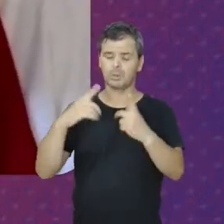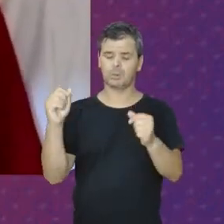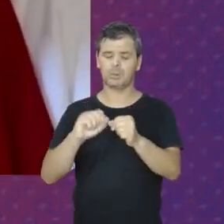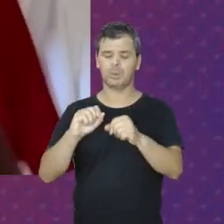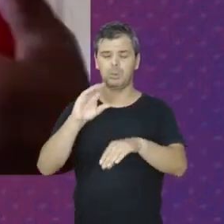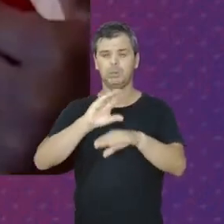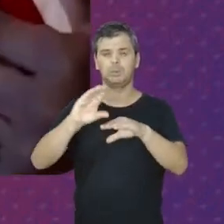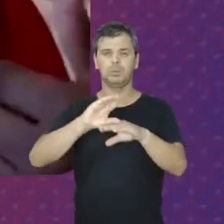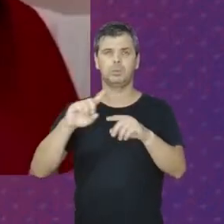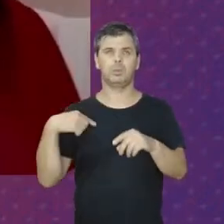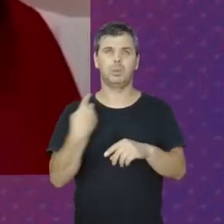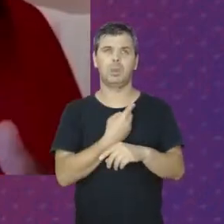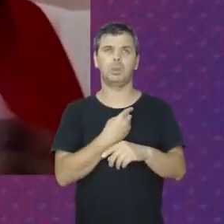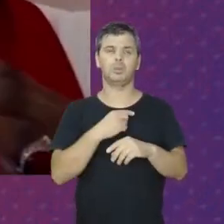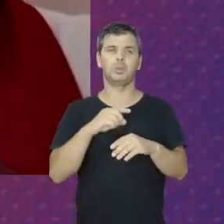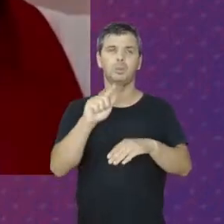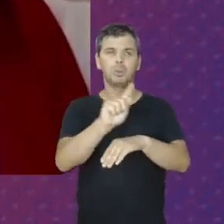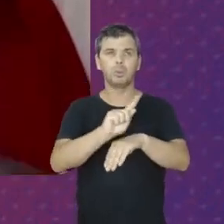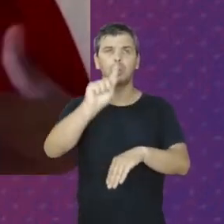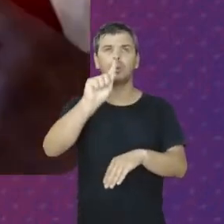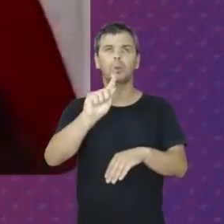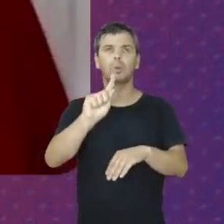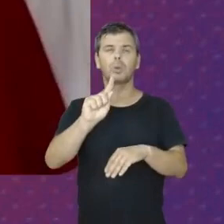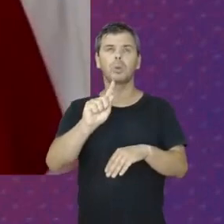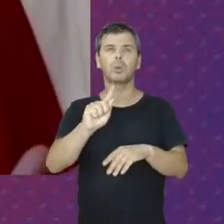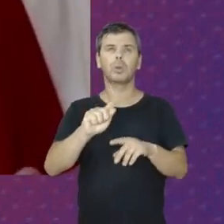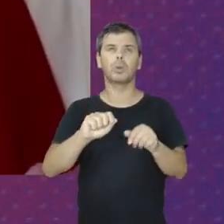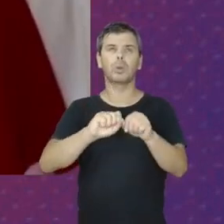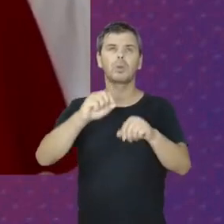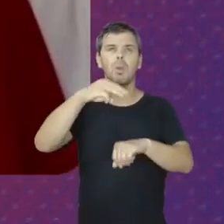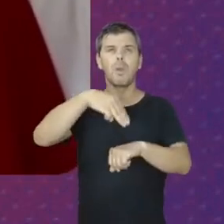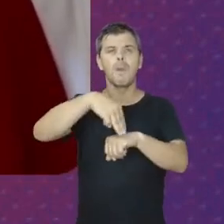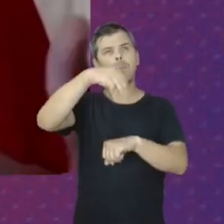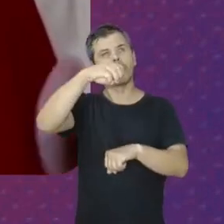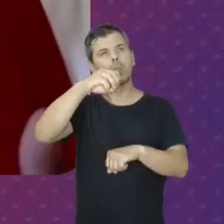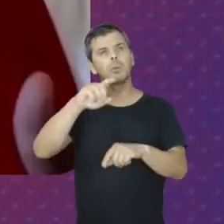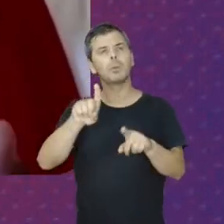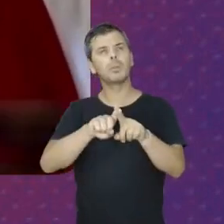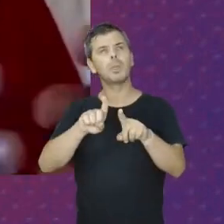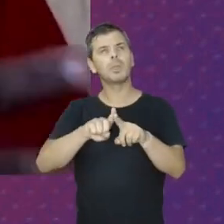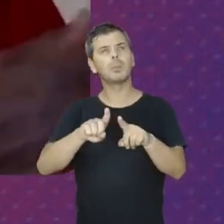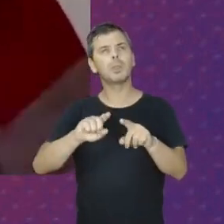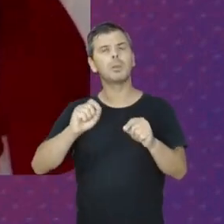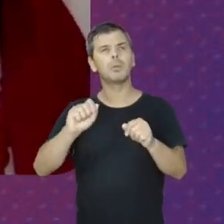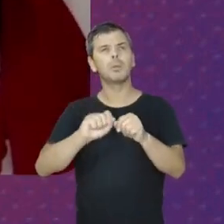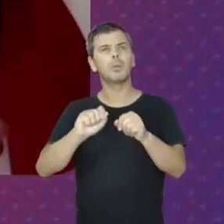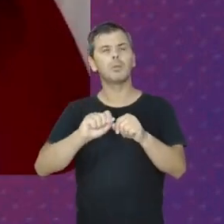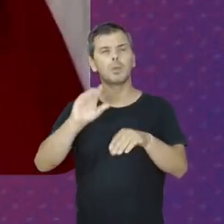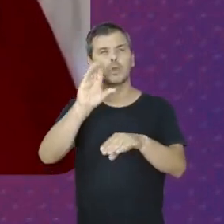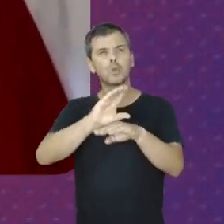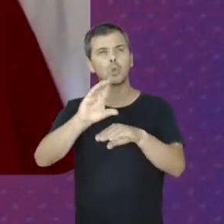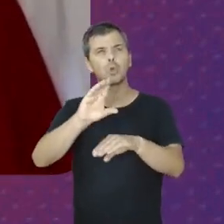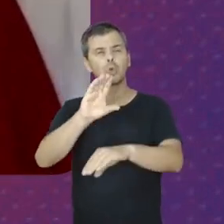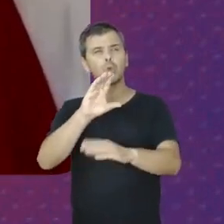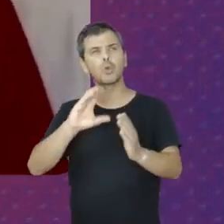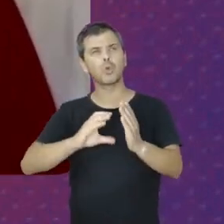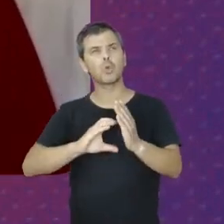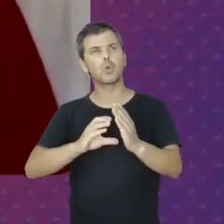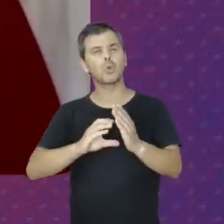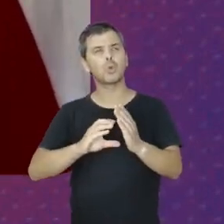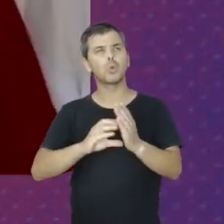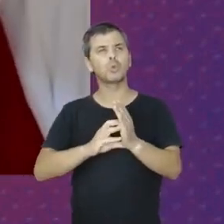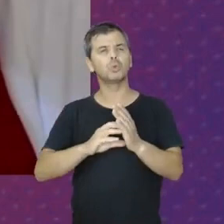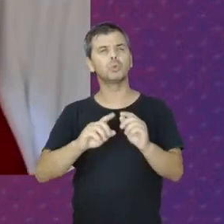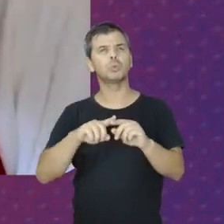os cursos, nos graduarmos, fazermos as pós-graduações e também fazer os concursos para a